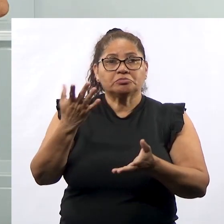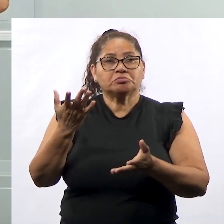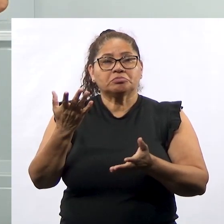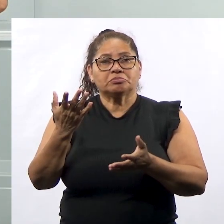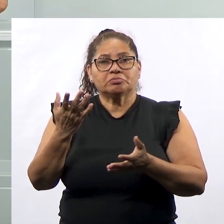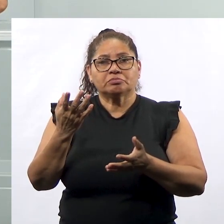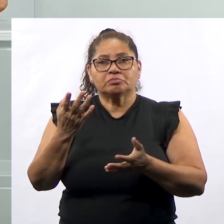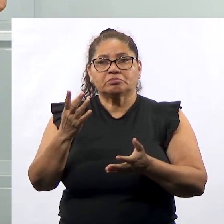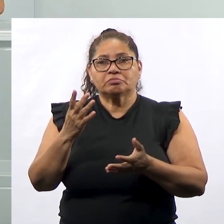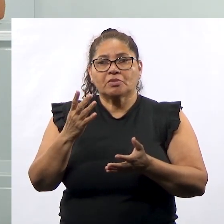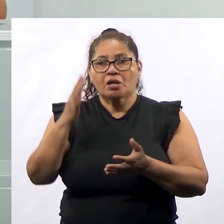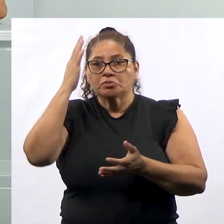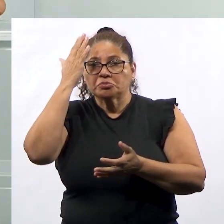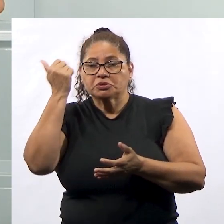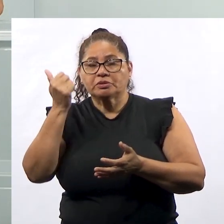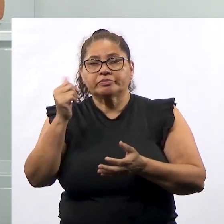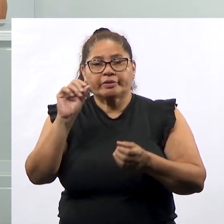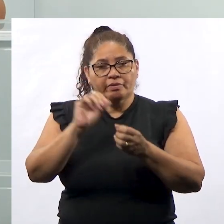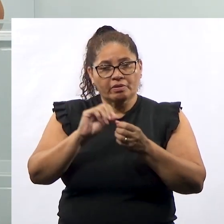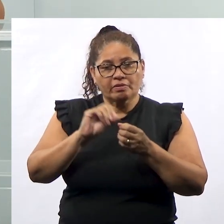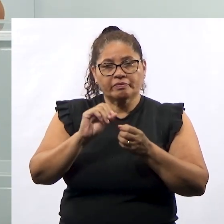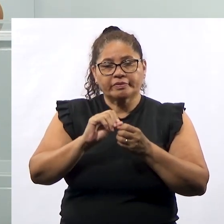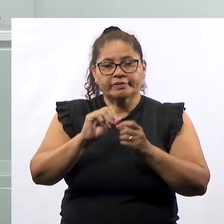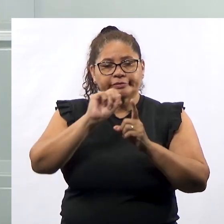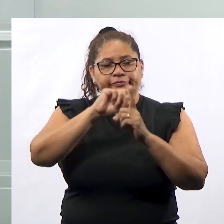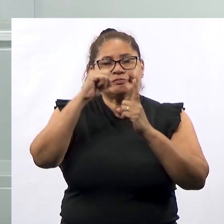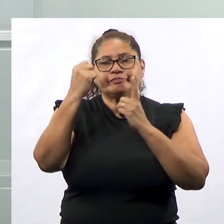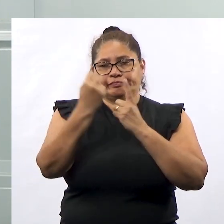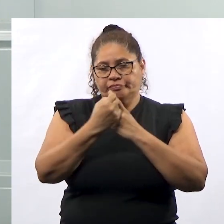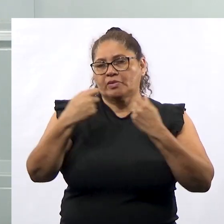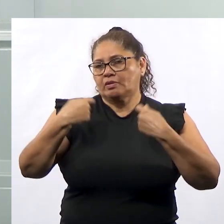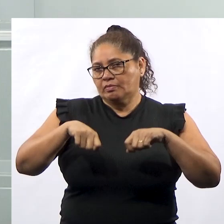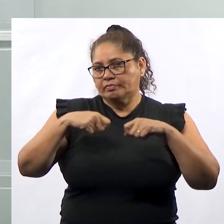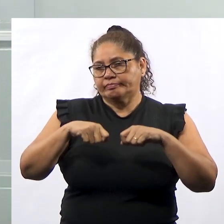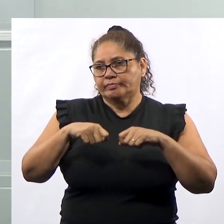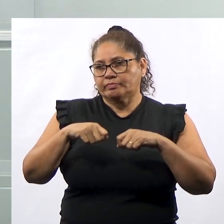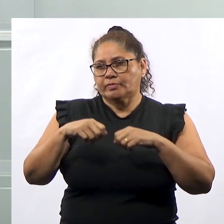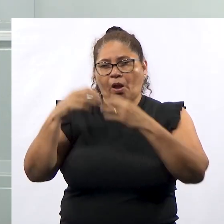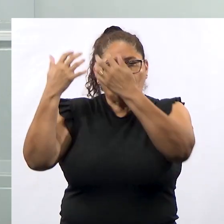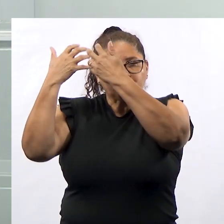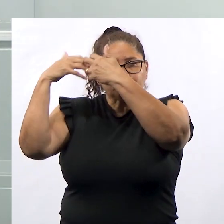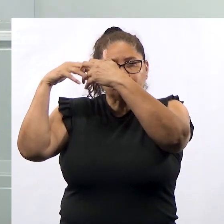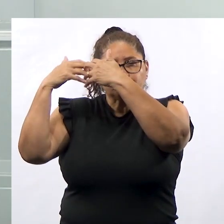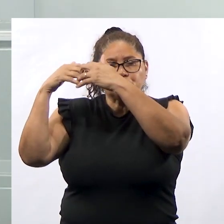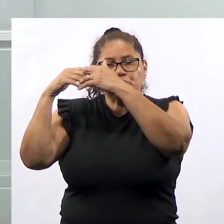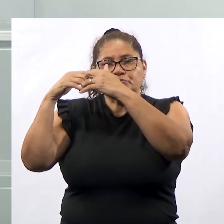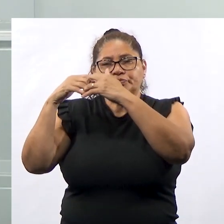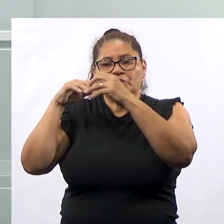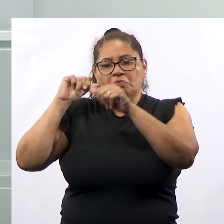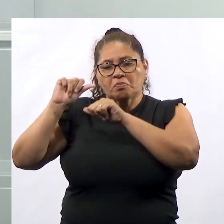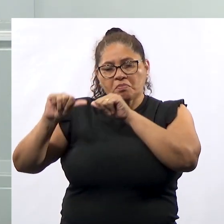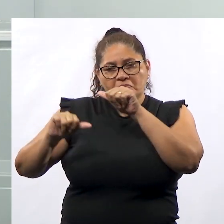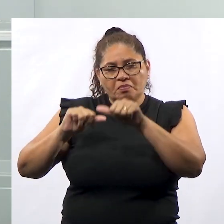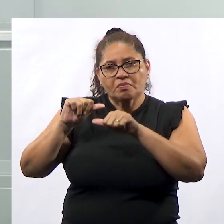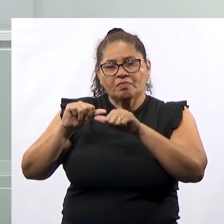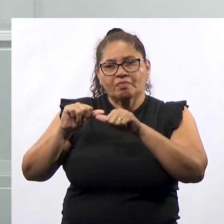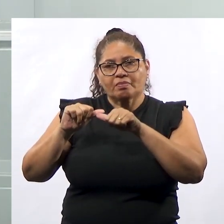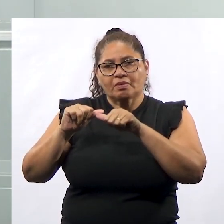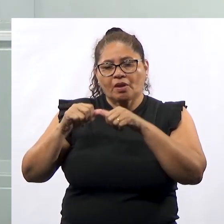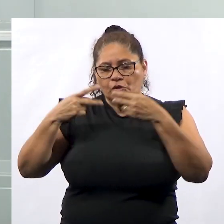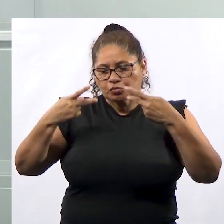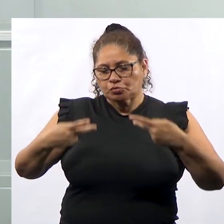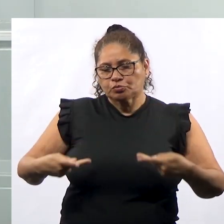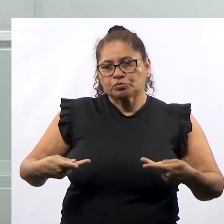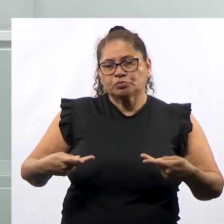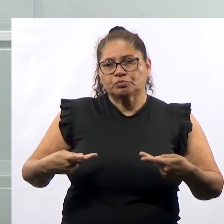ideologias, de saberes e de fazeres sociais. Então, é preciso refletir e qualquer mudança de postura